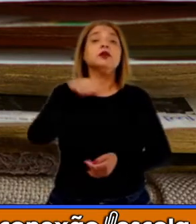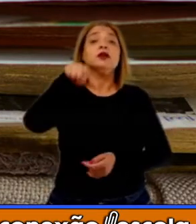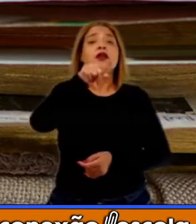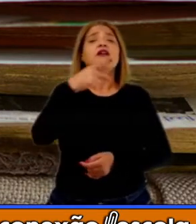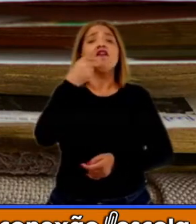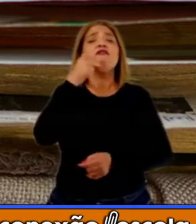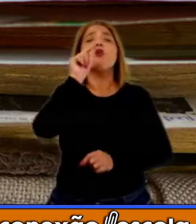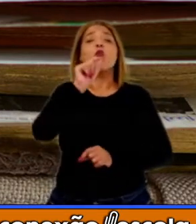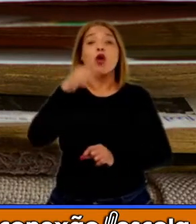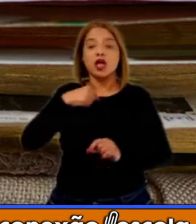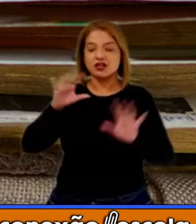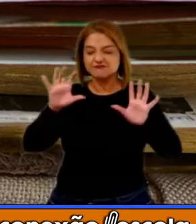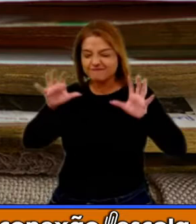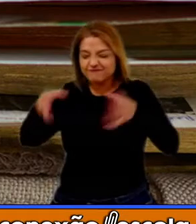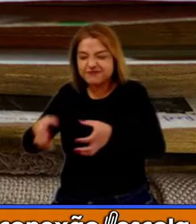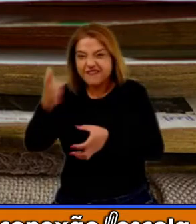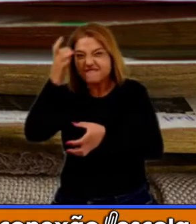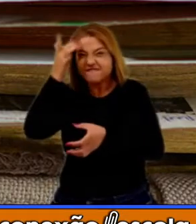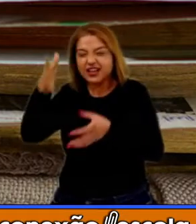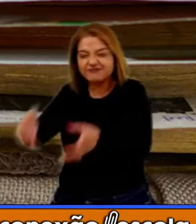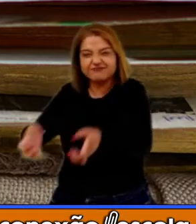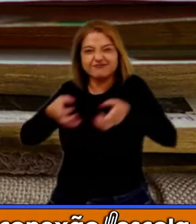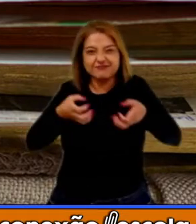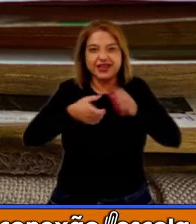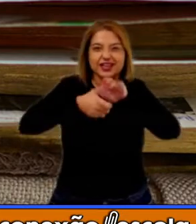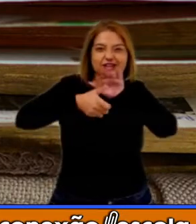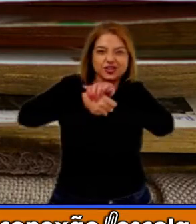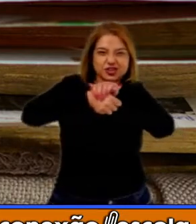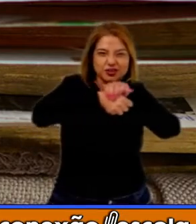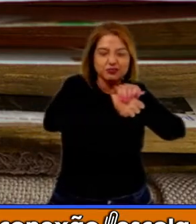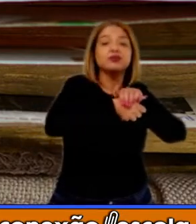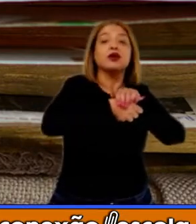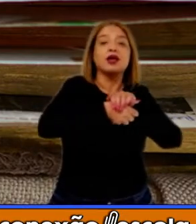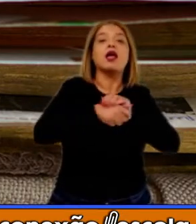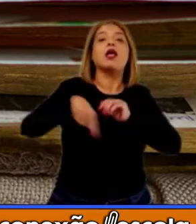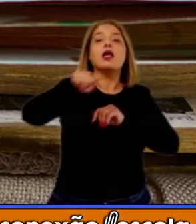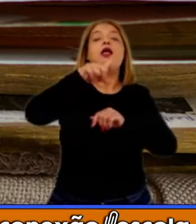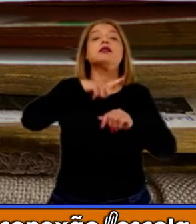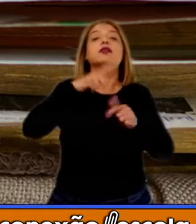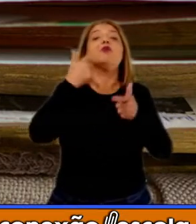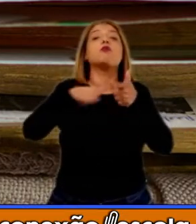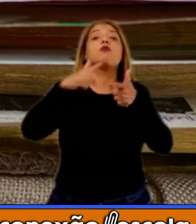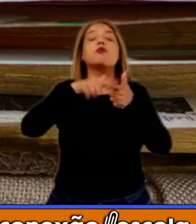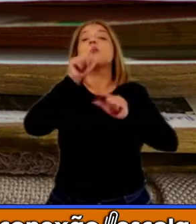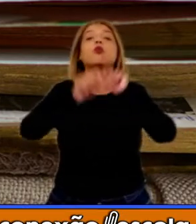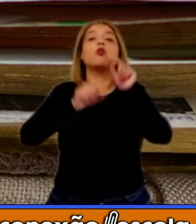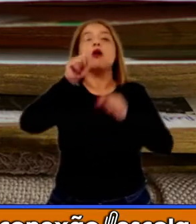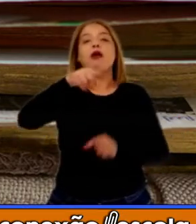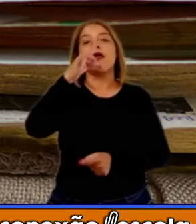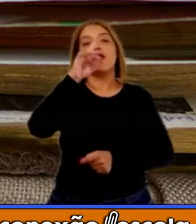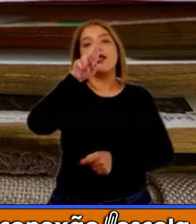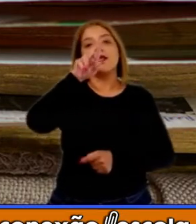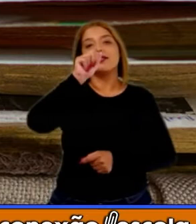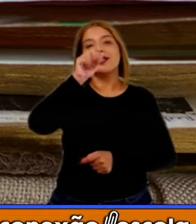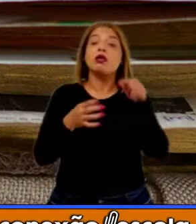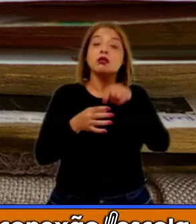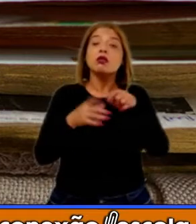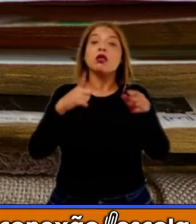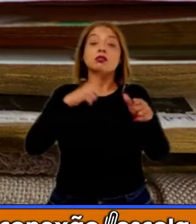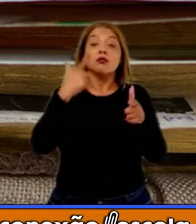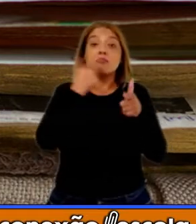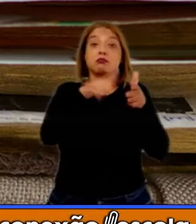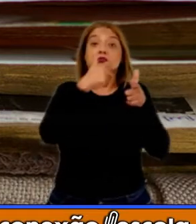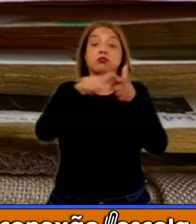nós entramos também na questão dessa captura de ser o tráfico. E vocês sabem quais são as consequências